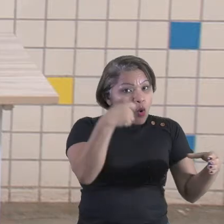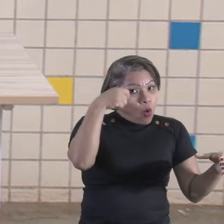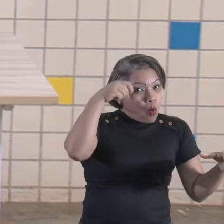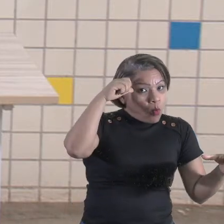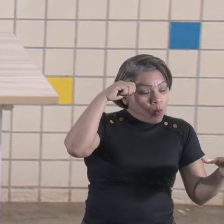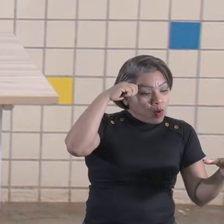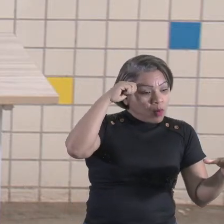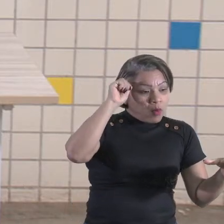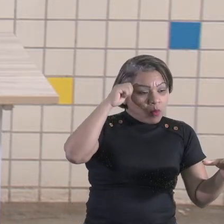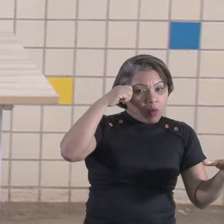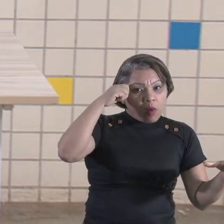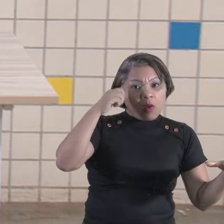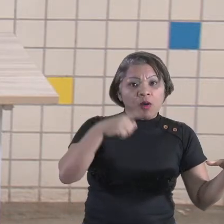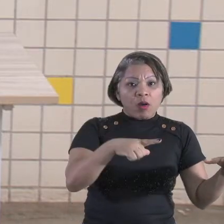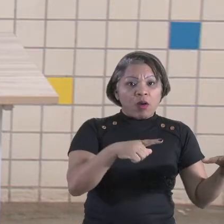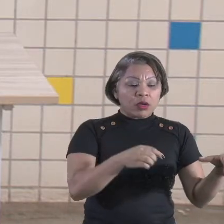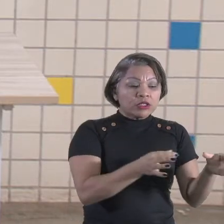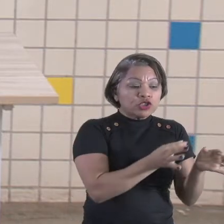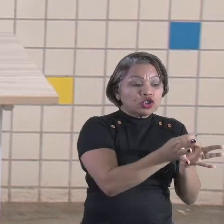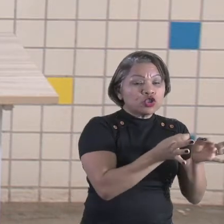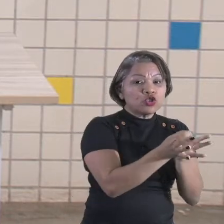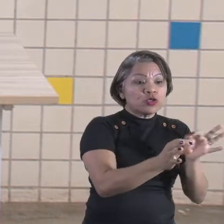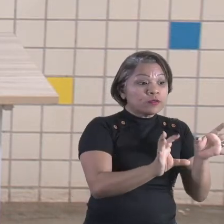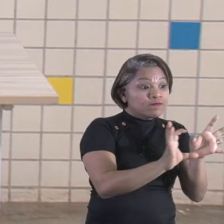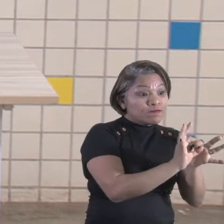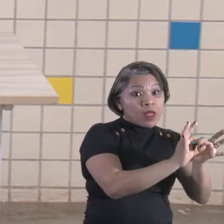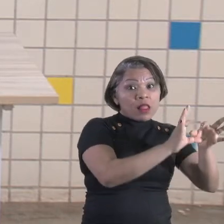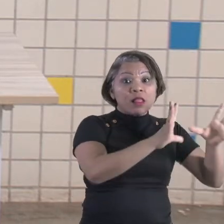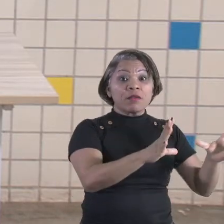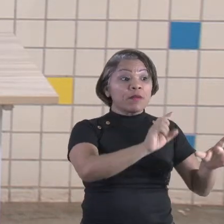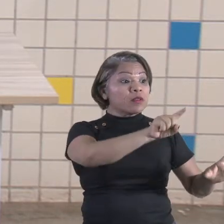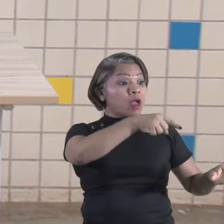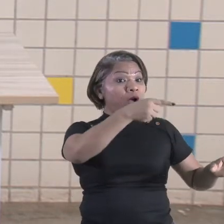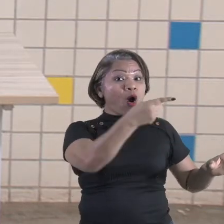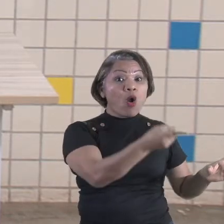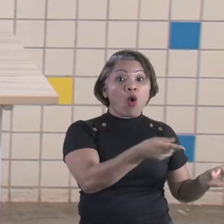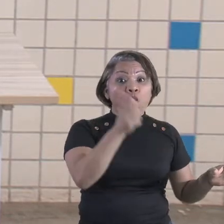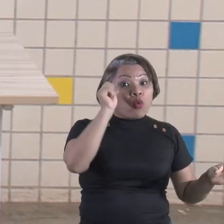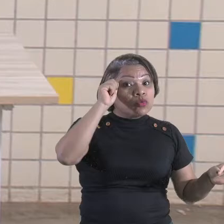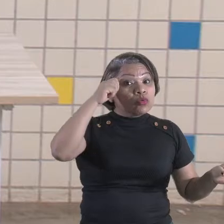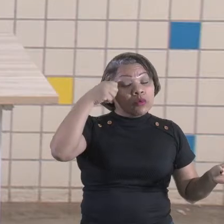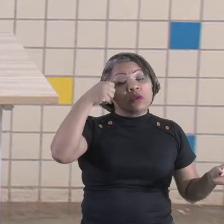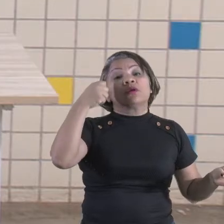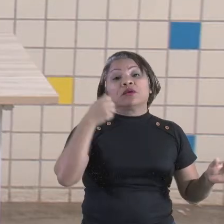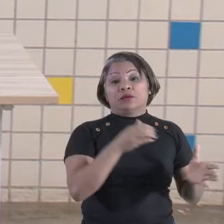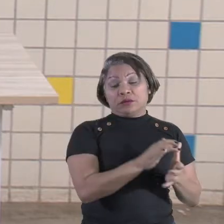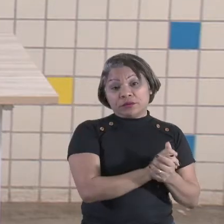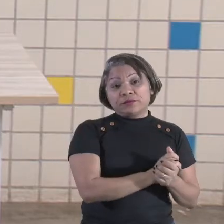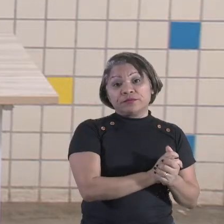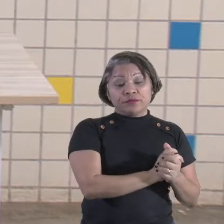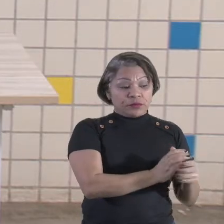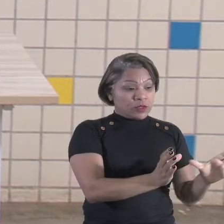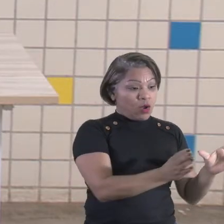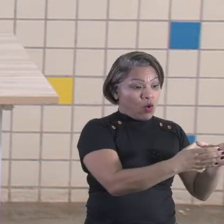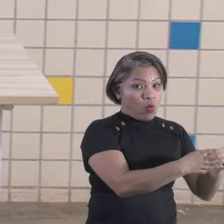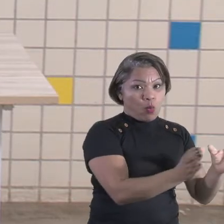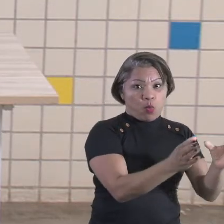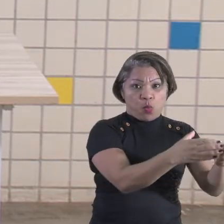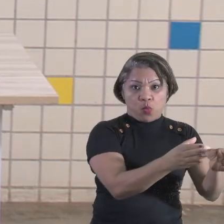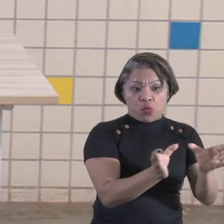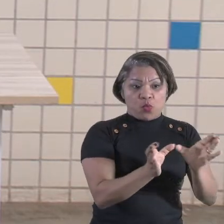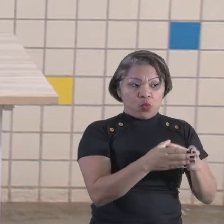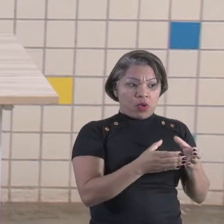organizavam para libertar os seus irmãos. Ou seja, com o passar do tempo, os quilombos foram ficando cada vez